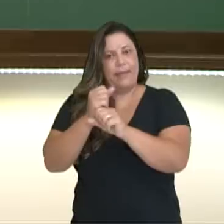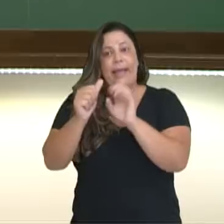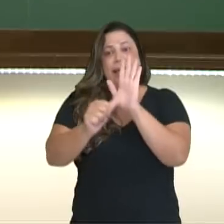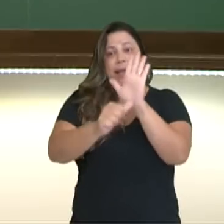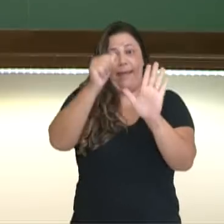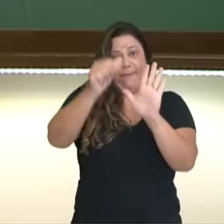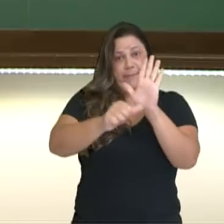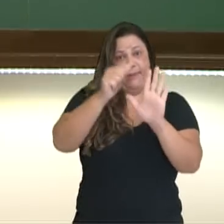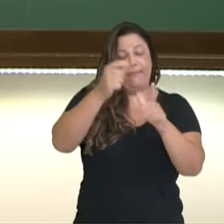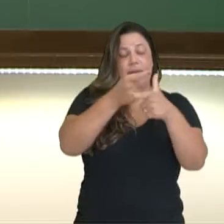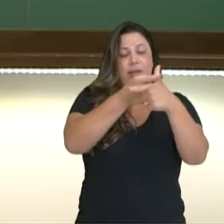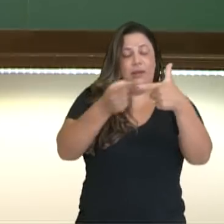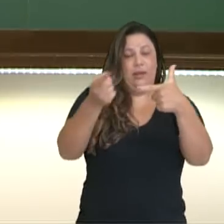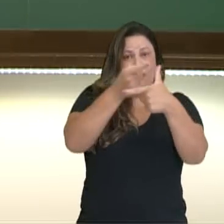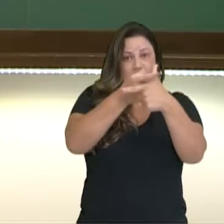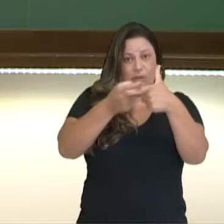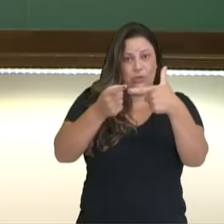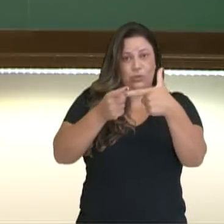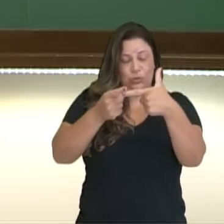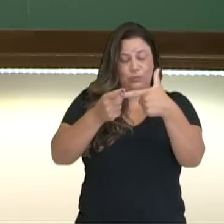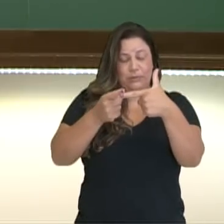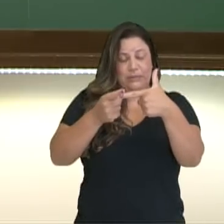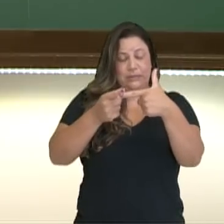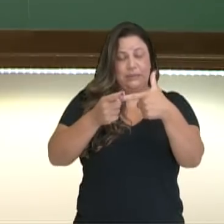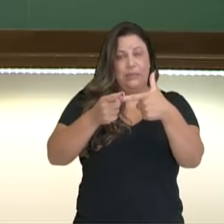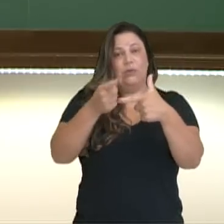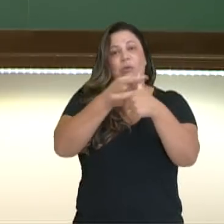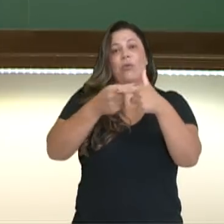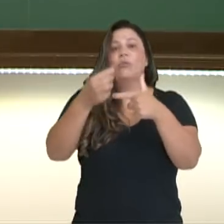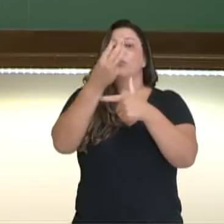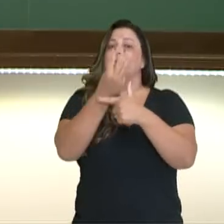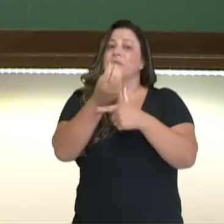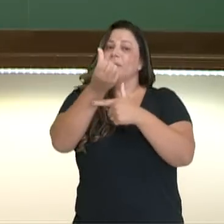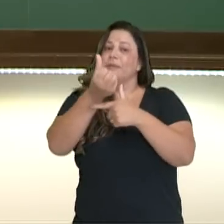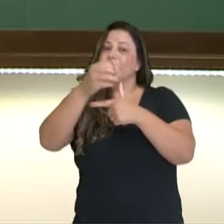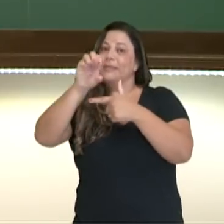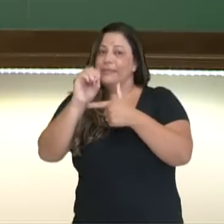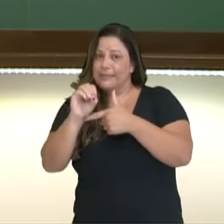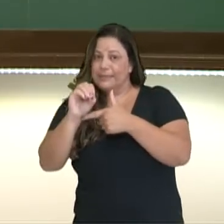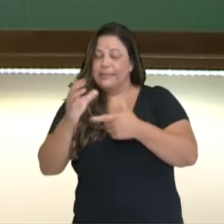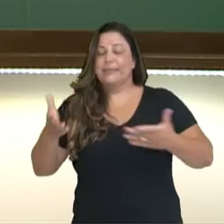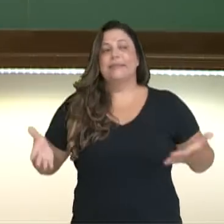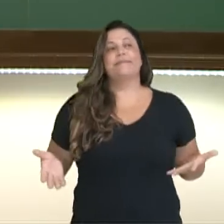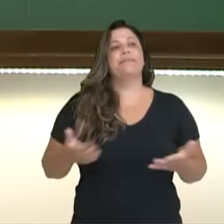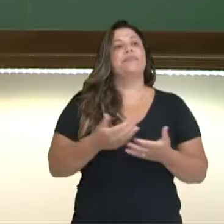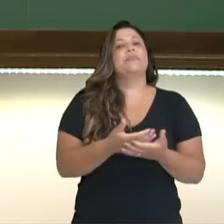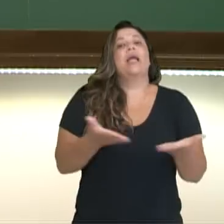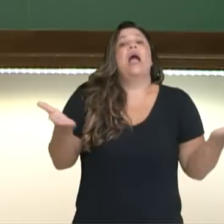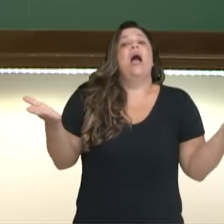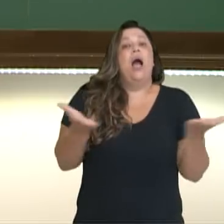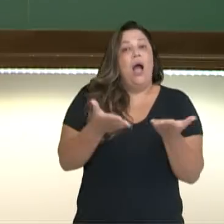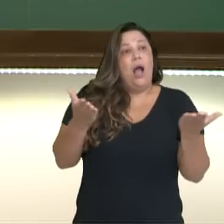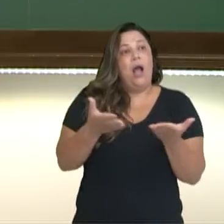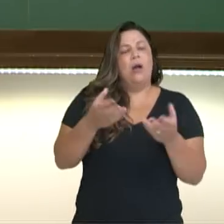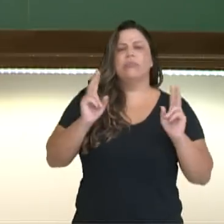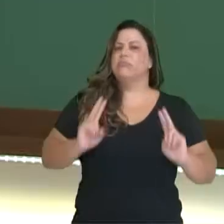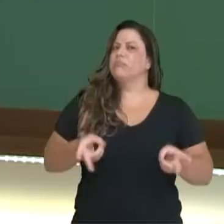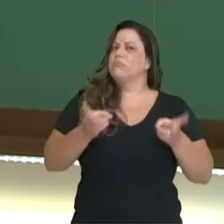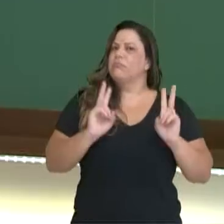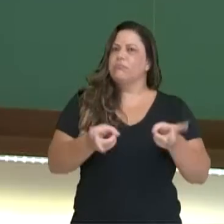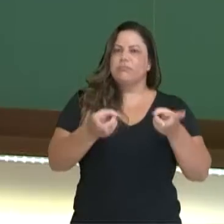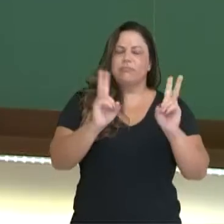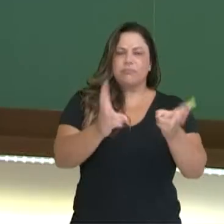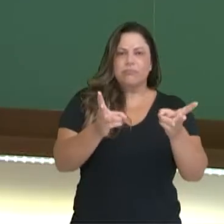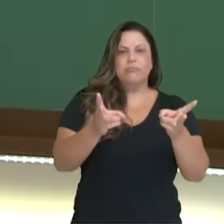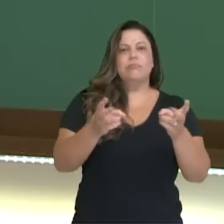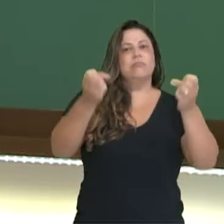determinação, a divisão do ângulo por 360 graus. Então, agora vamos dar continuidade